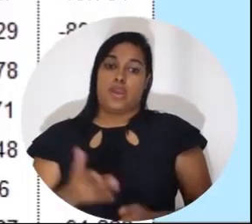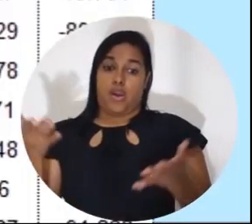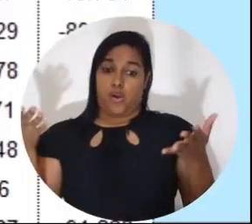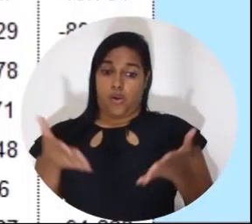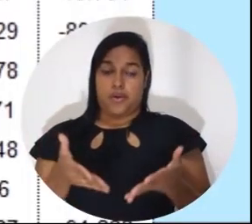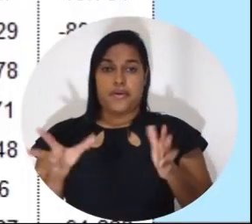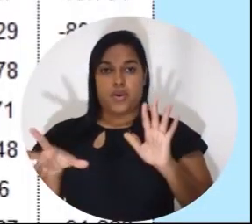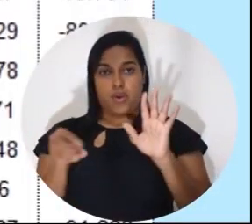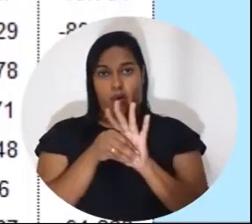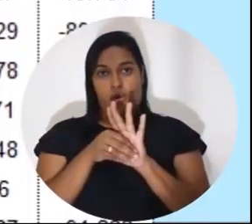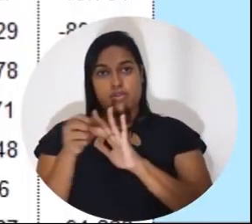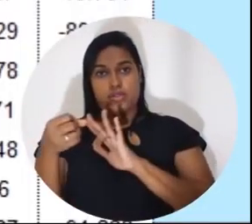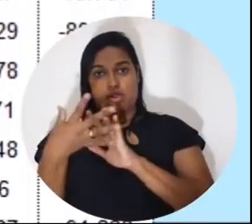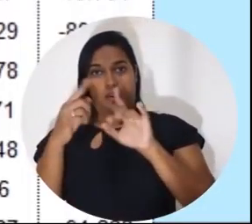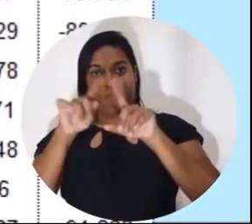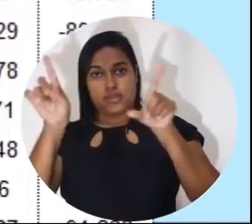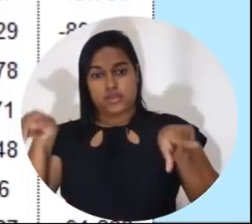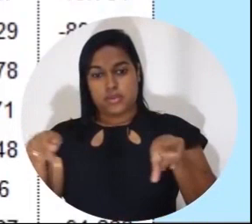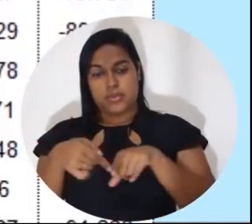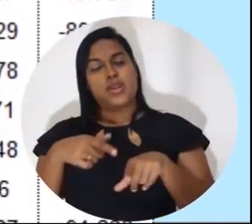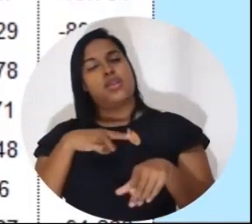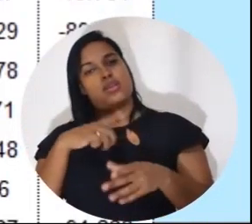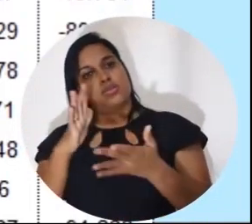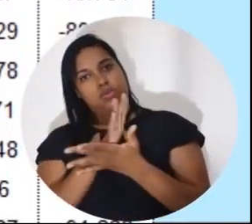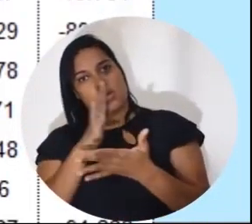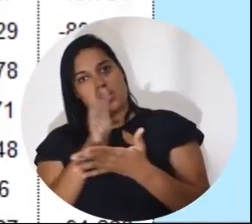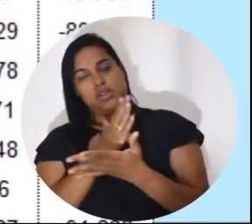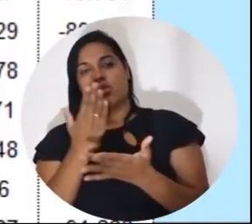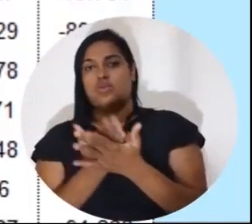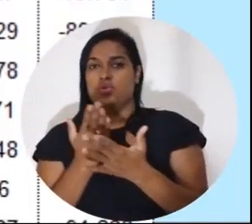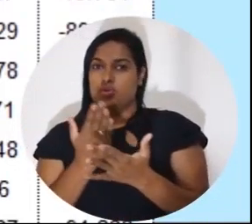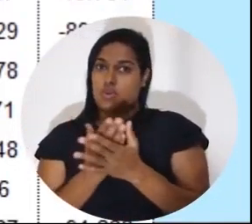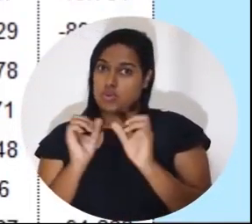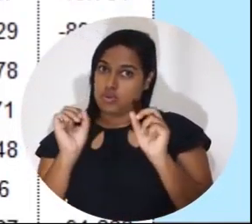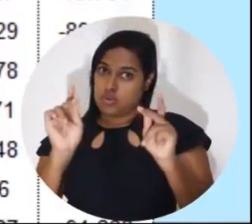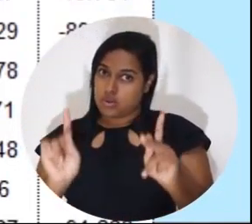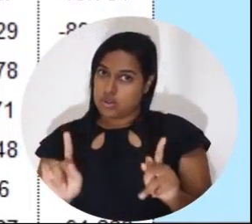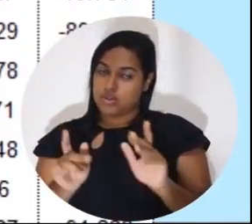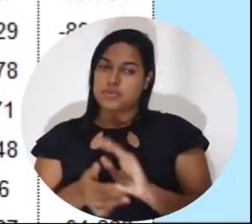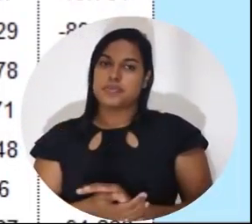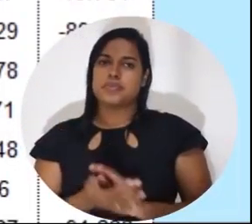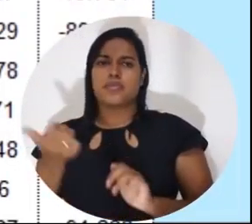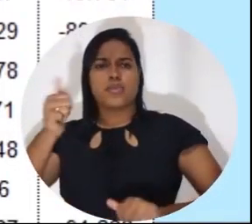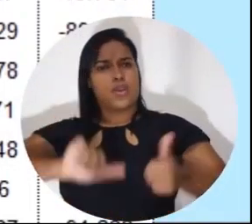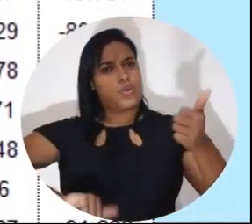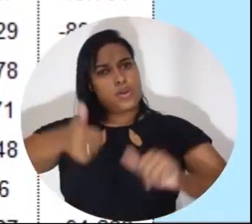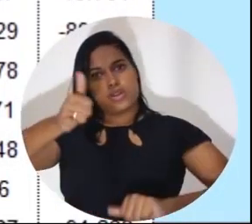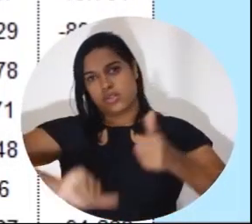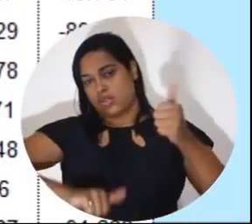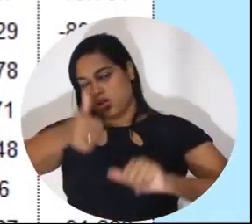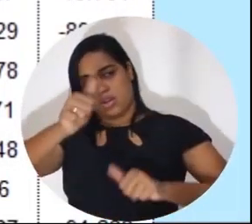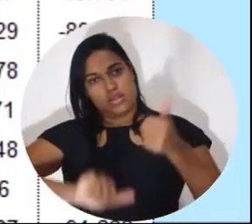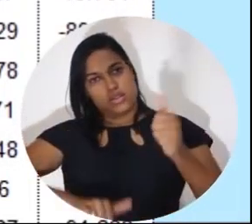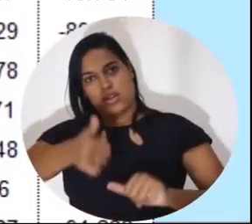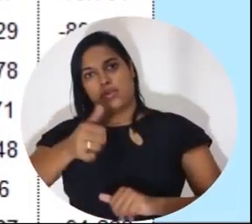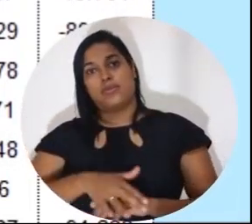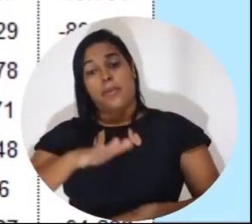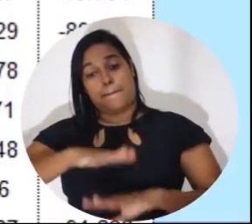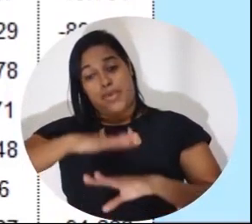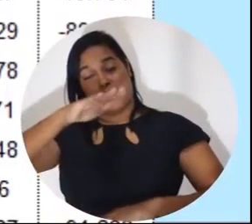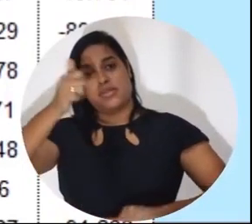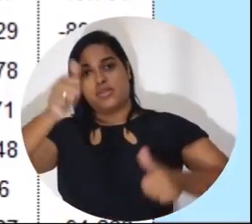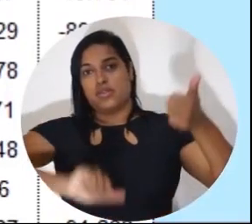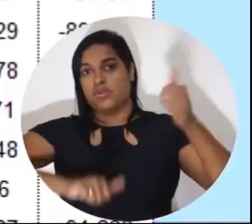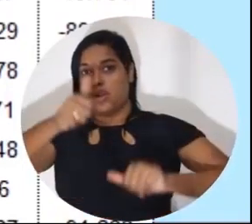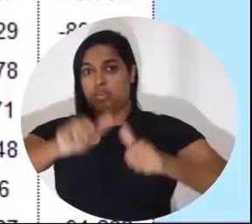para vocês, tem também no caderno de estudos, tá? Ela é mais atualizada, é a mais